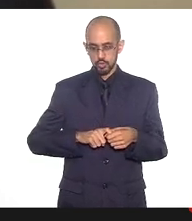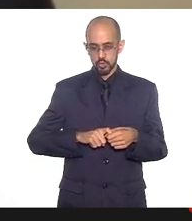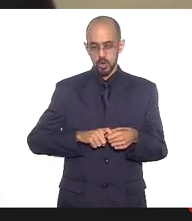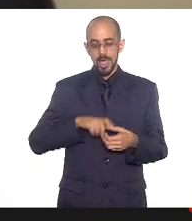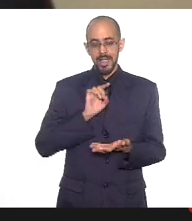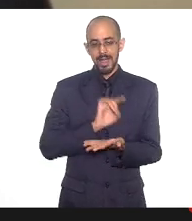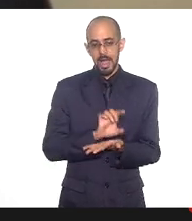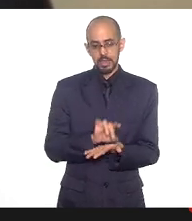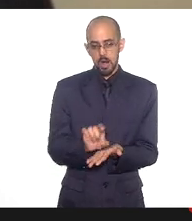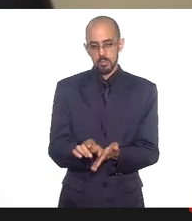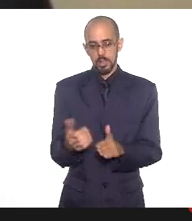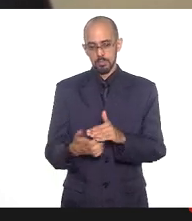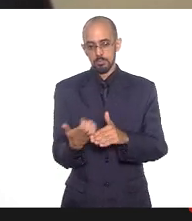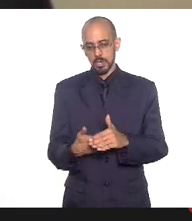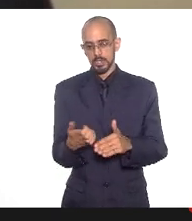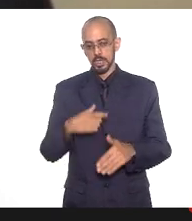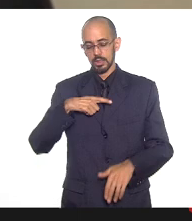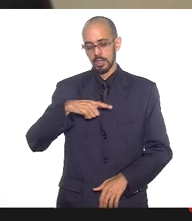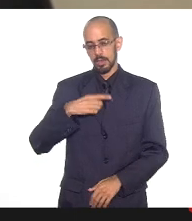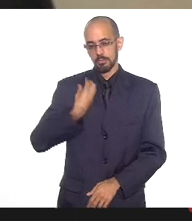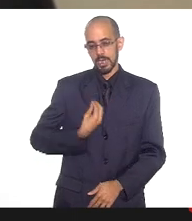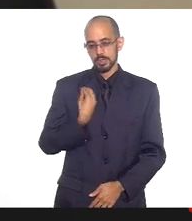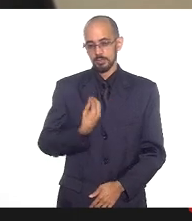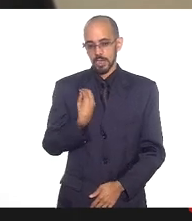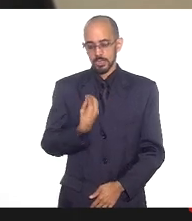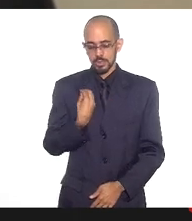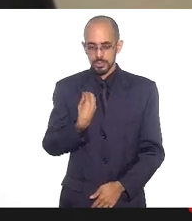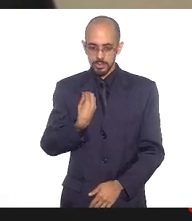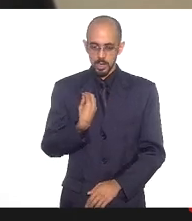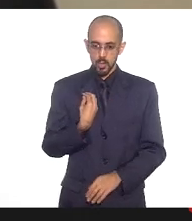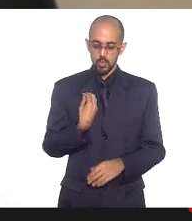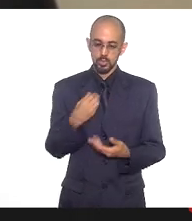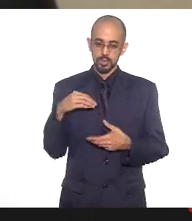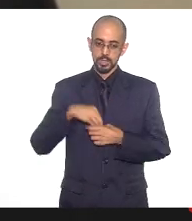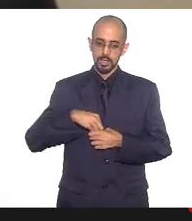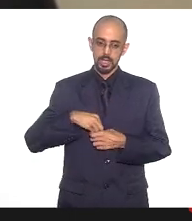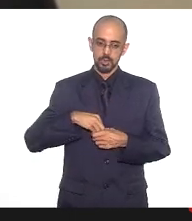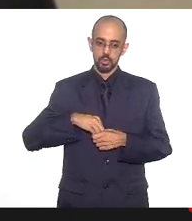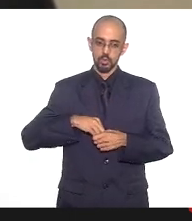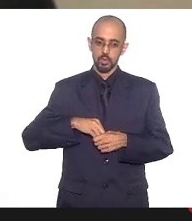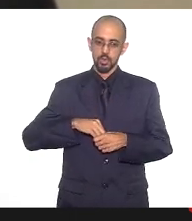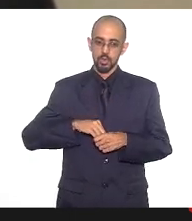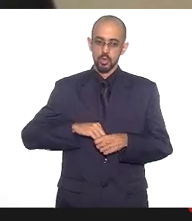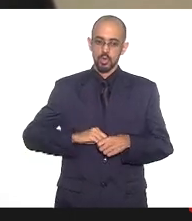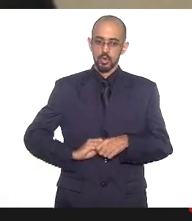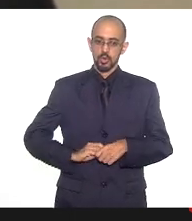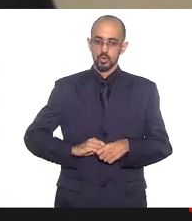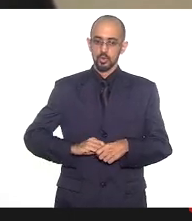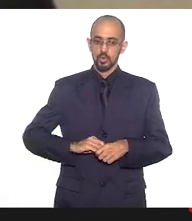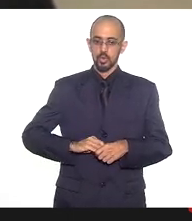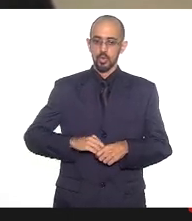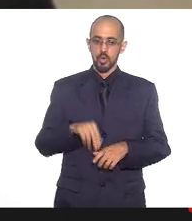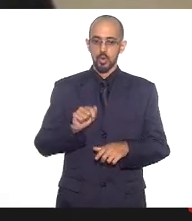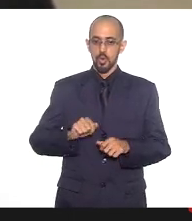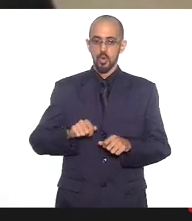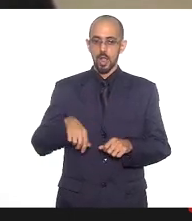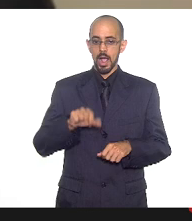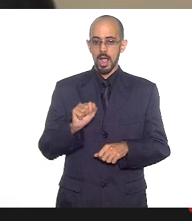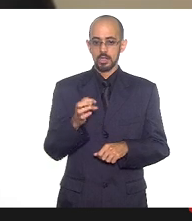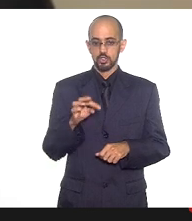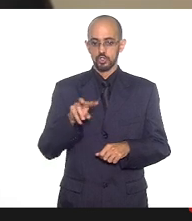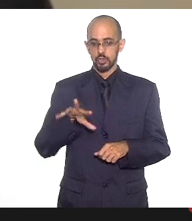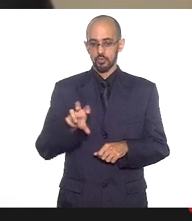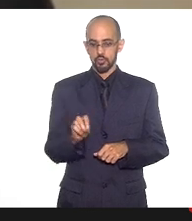detém participação e a Petrobras detém participação desse ativo. No caso de Rota 2, ele não faz parte